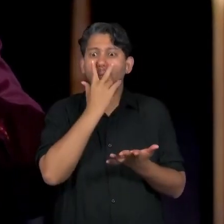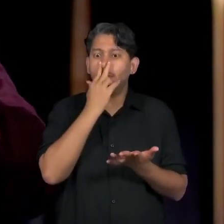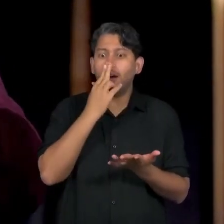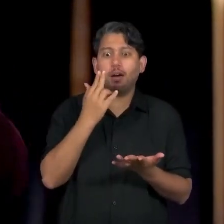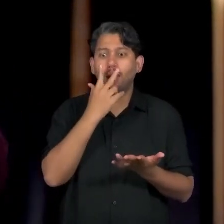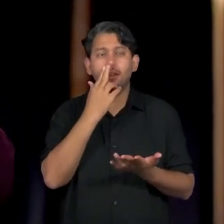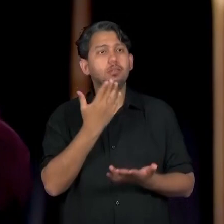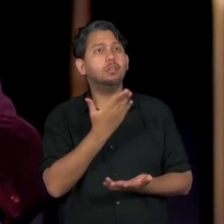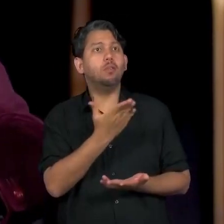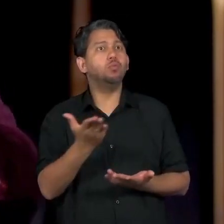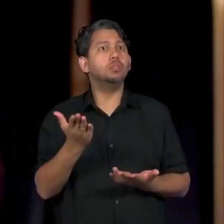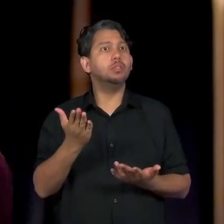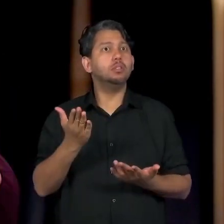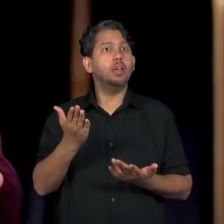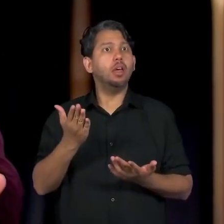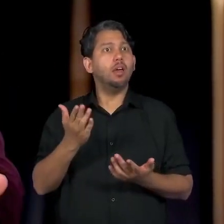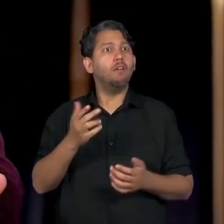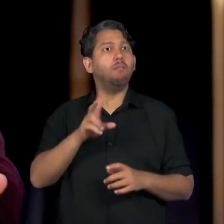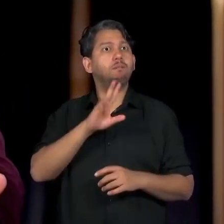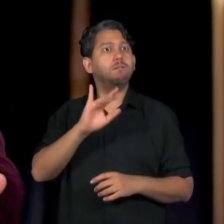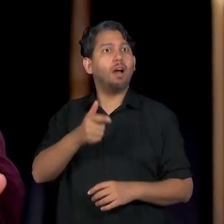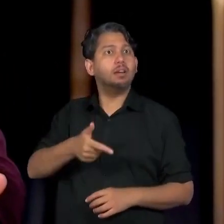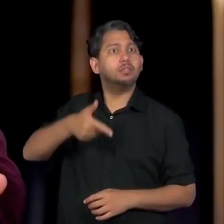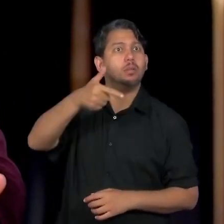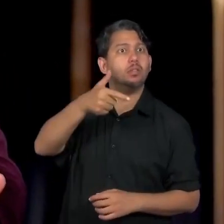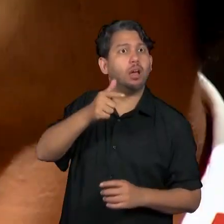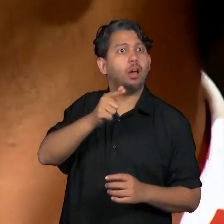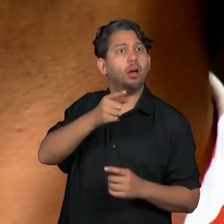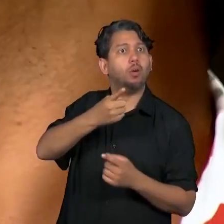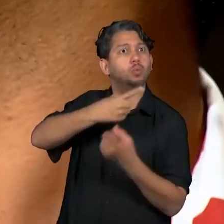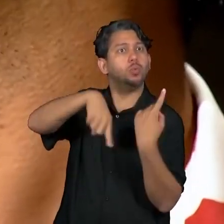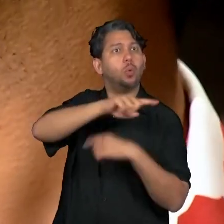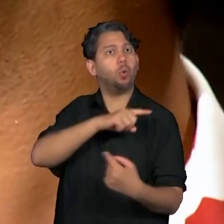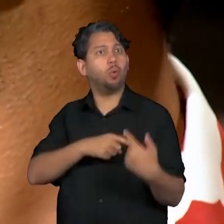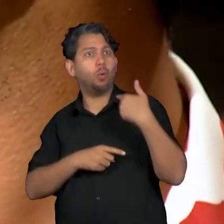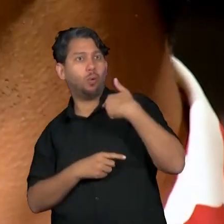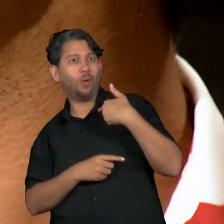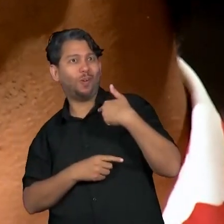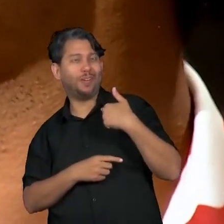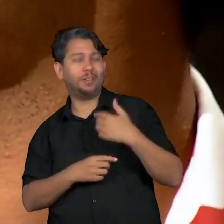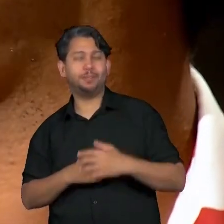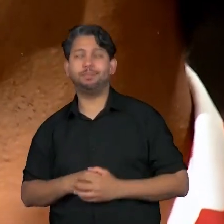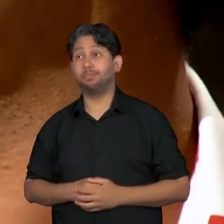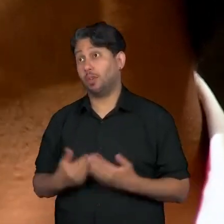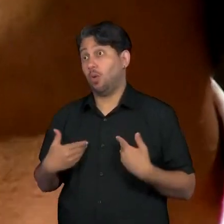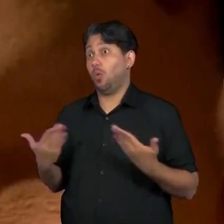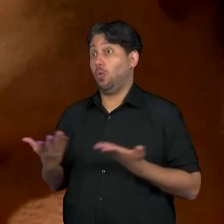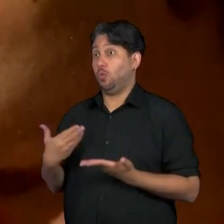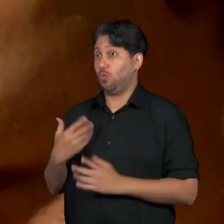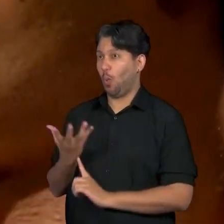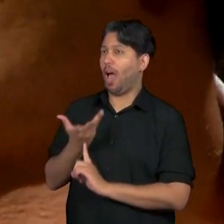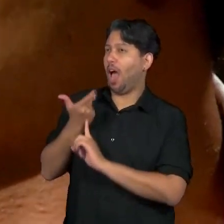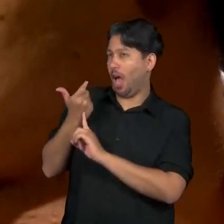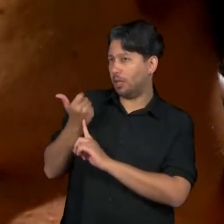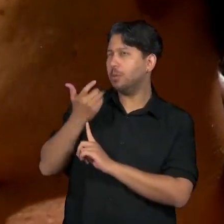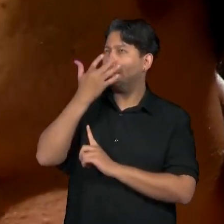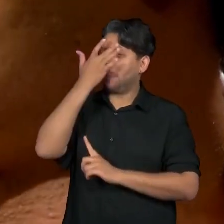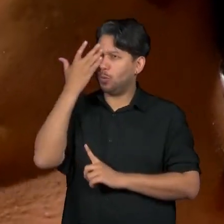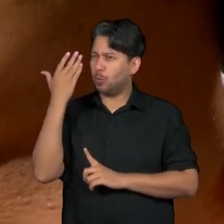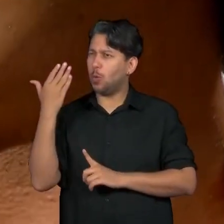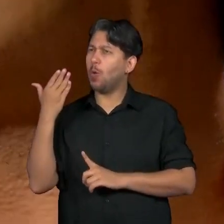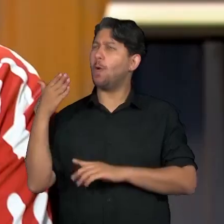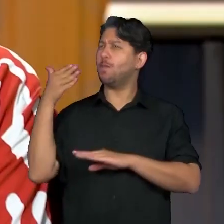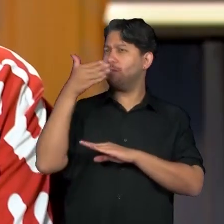você ia assaltar alguém mas você foi assaltado como é que foi isso é antes de ser uma artista que as pessoas estão querendo muito assistir no teatro e esgotando as